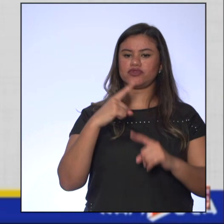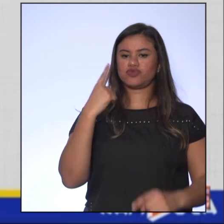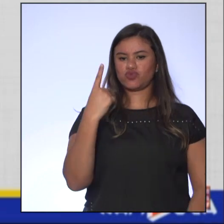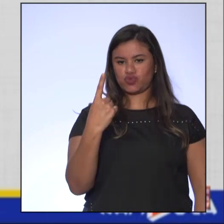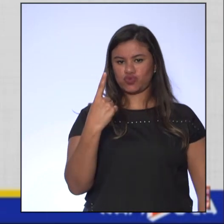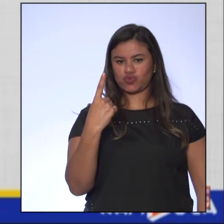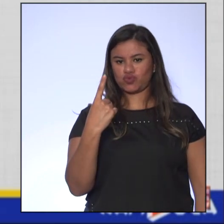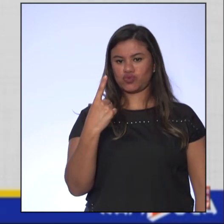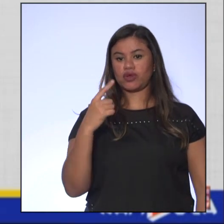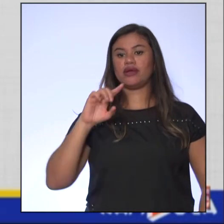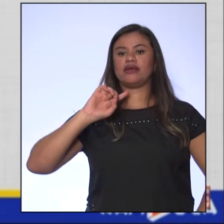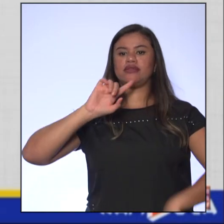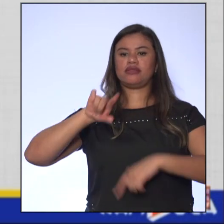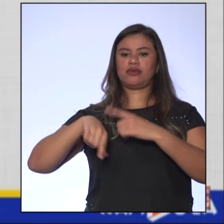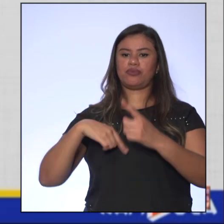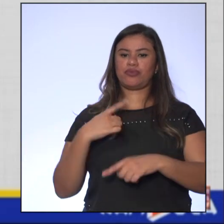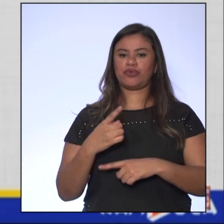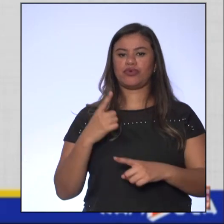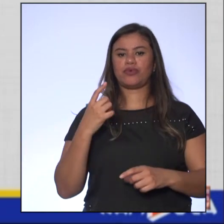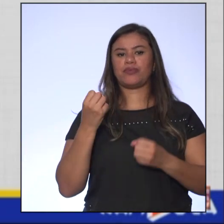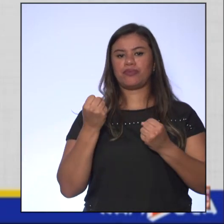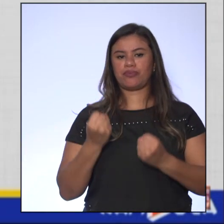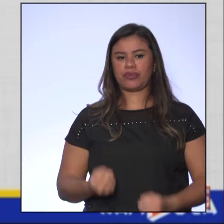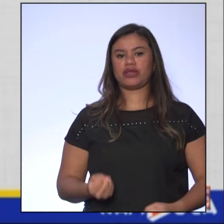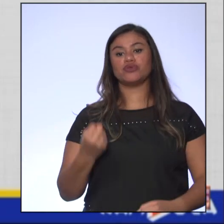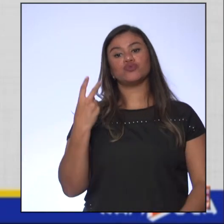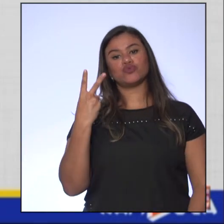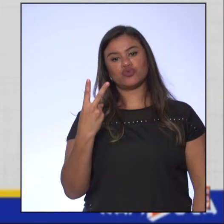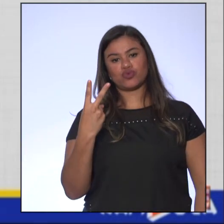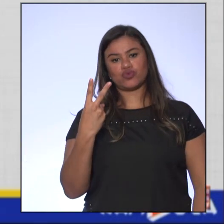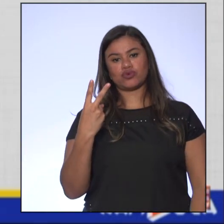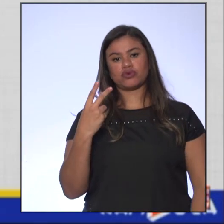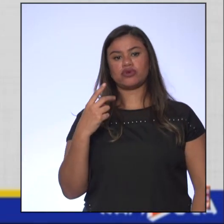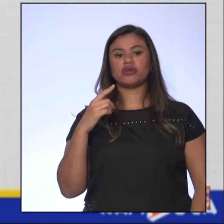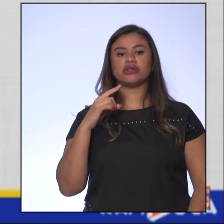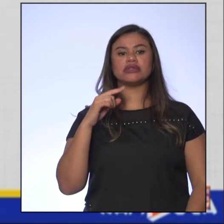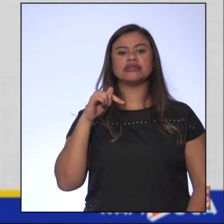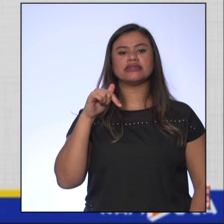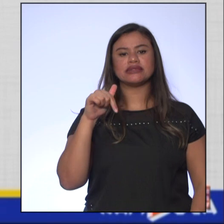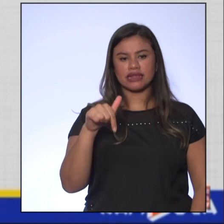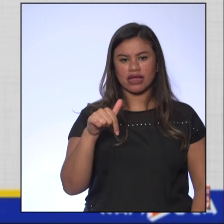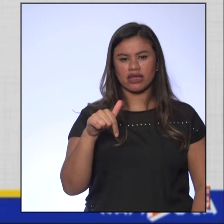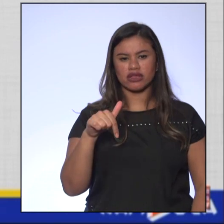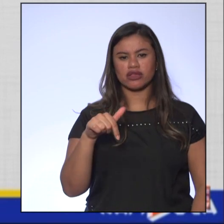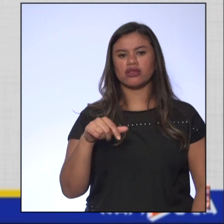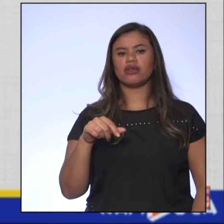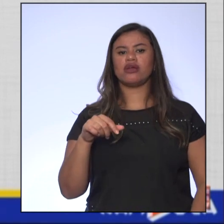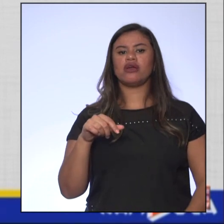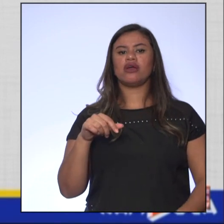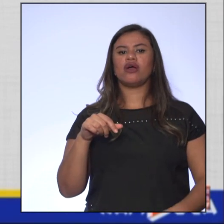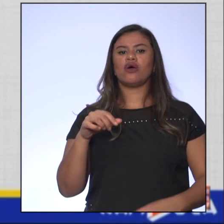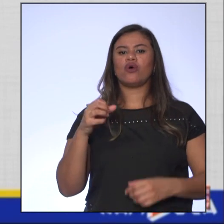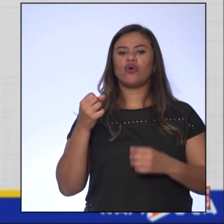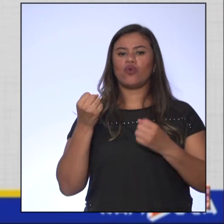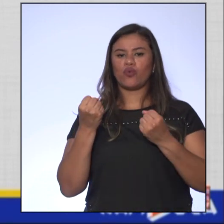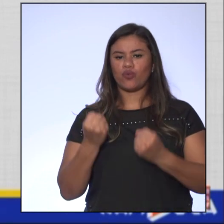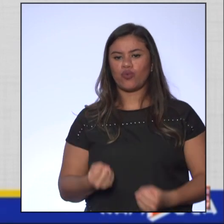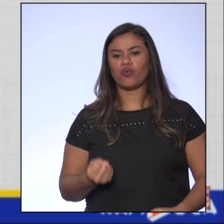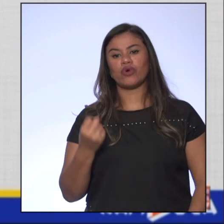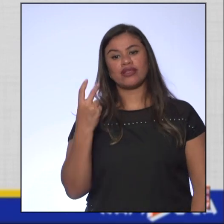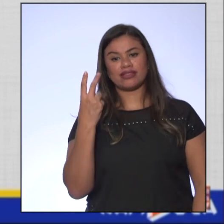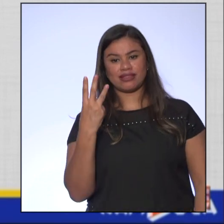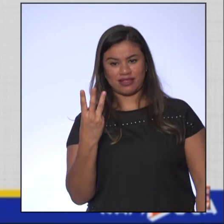da segunda lá? 2. Qual é o próximo valor? Tem aí 7. Qual é o peso desse 7? O número